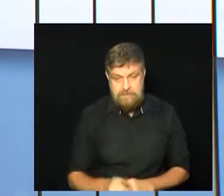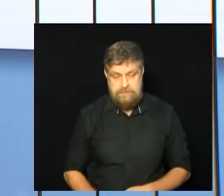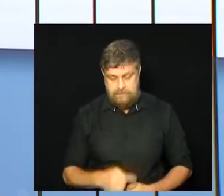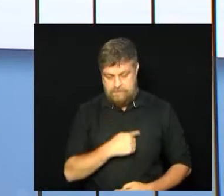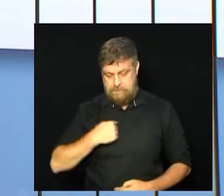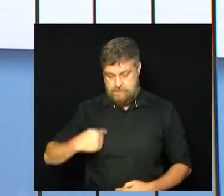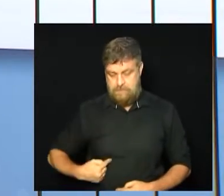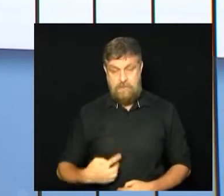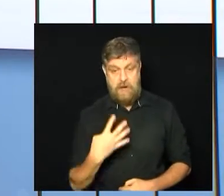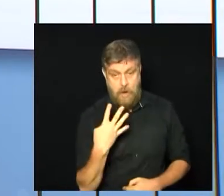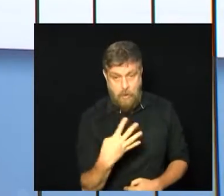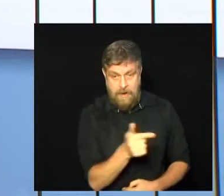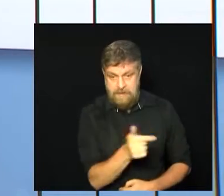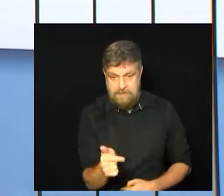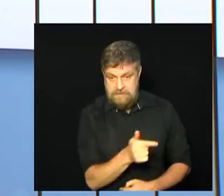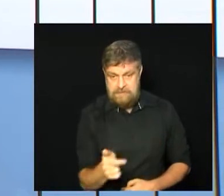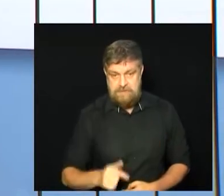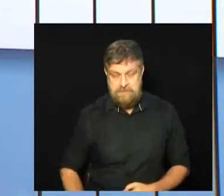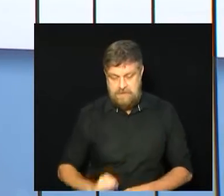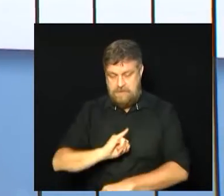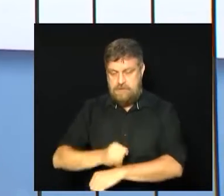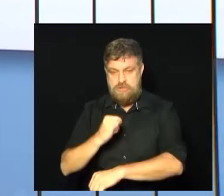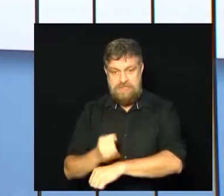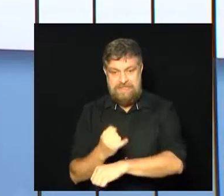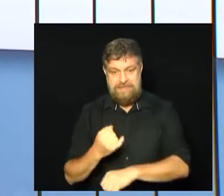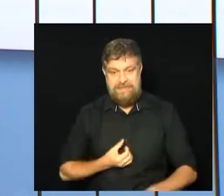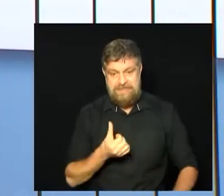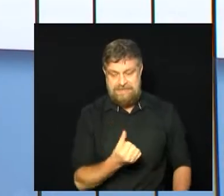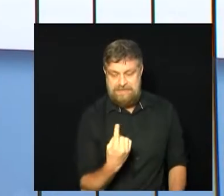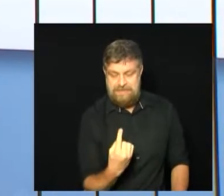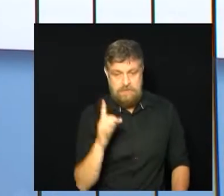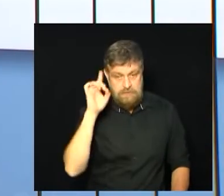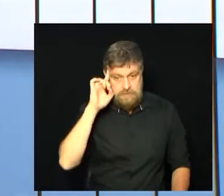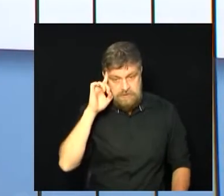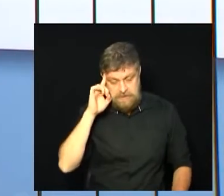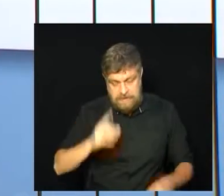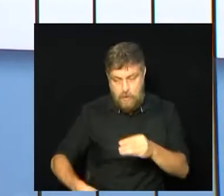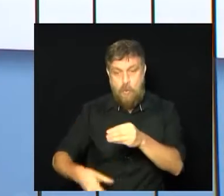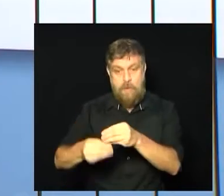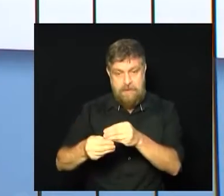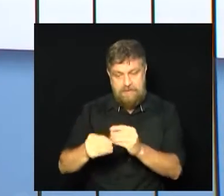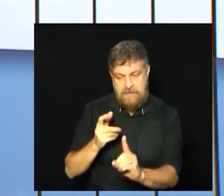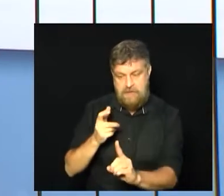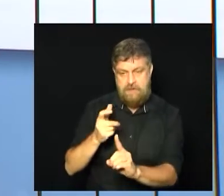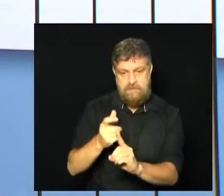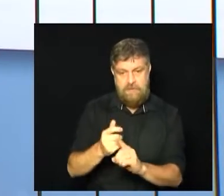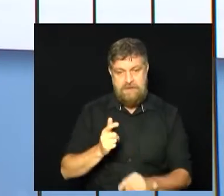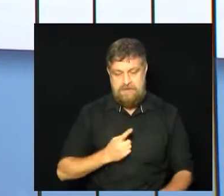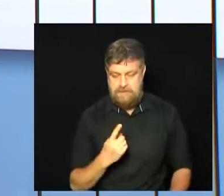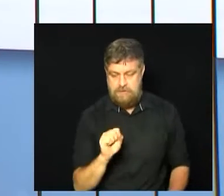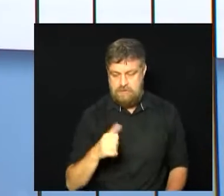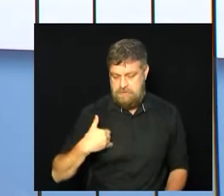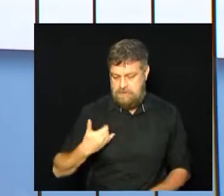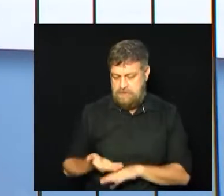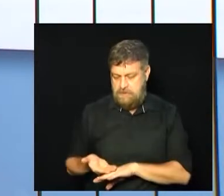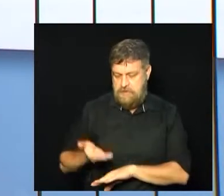Coronavac, 4 semanas. Janssen, o intervalo é de 61 dias. E para a dose adicional, a partir de 18 anos,